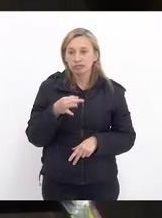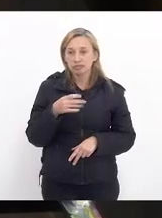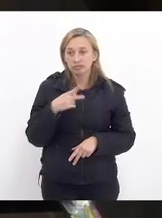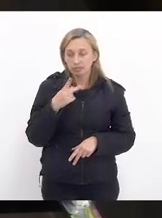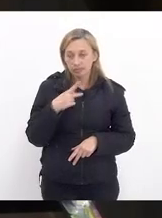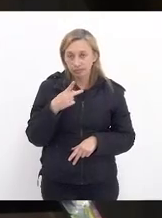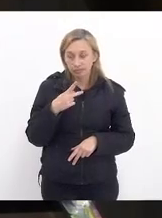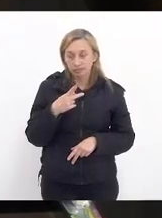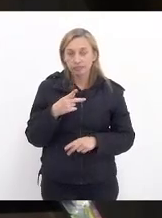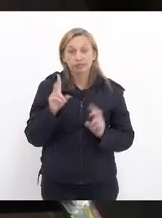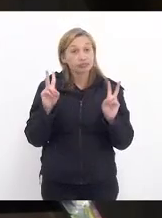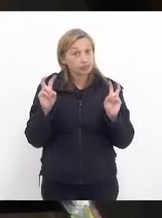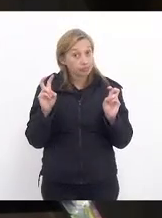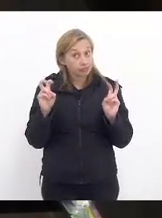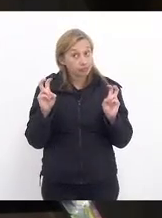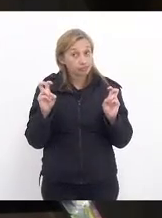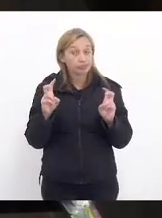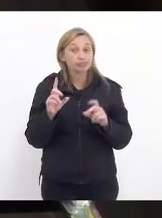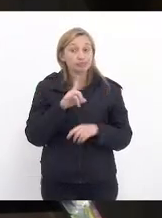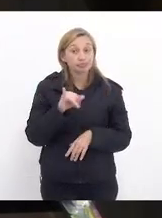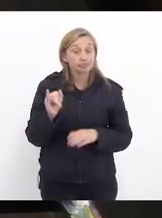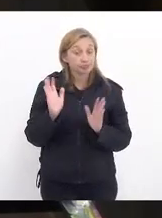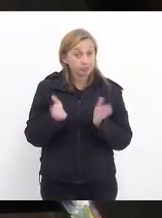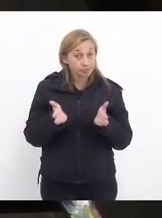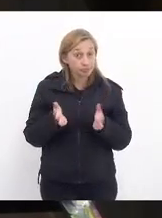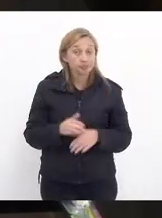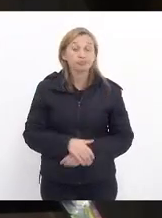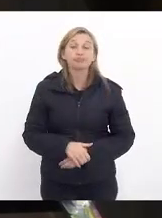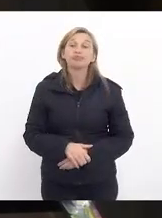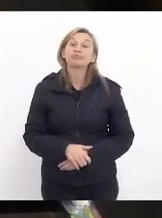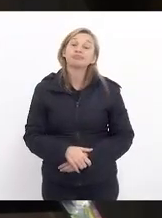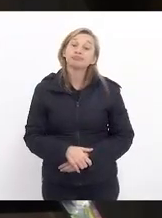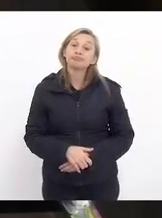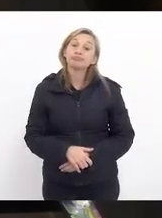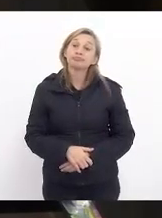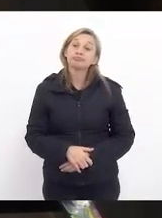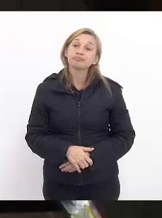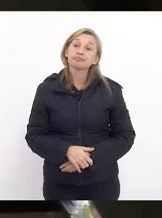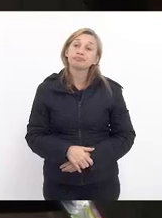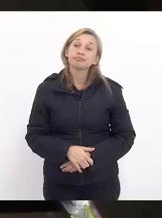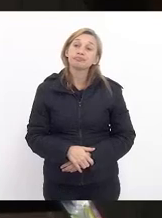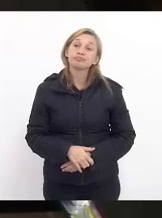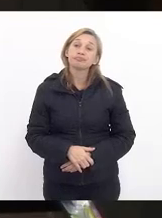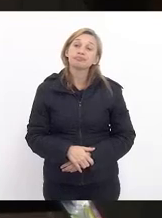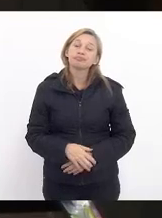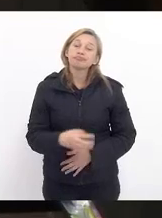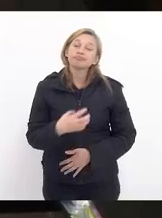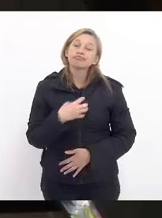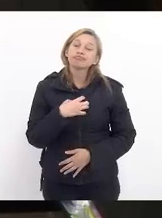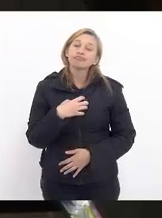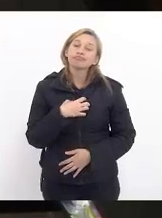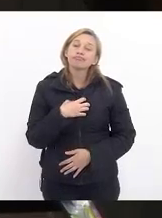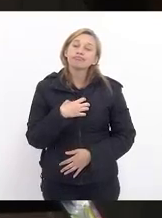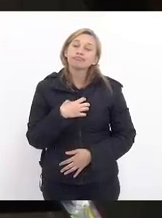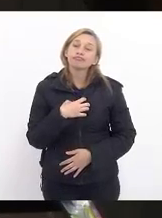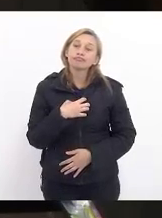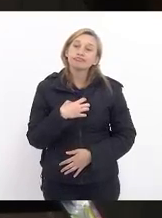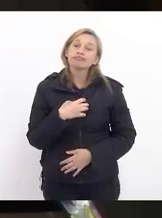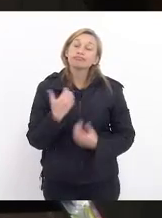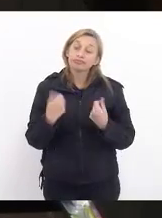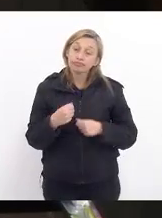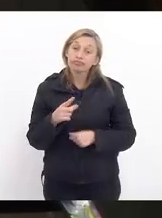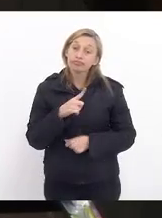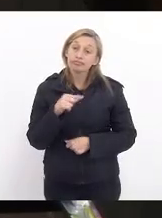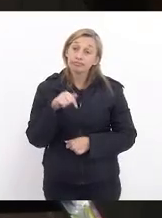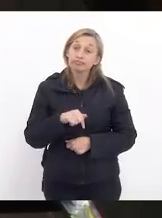de tocar nesse tema no dia de hoje né levado para esse espírito que nós temos que